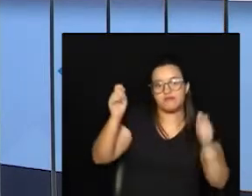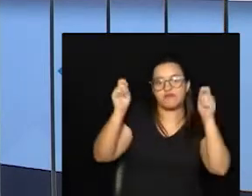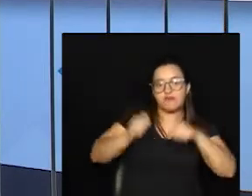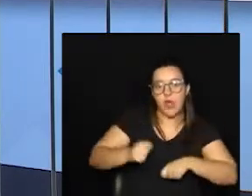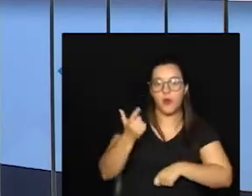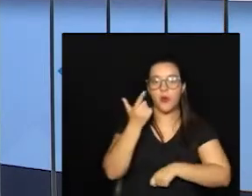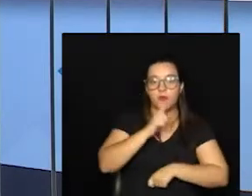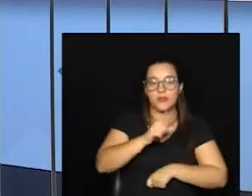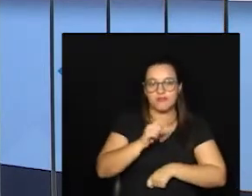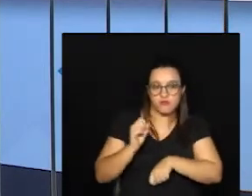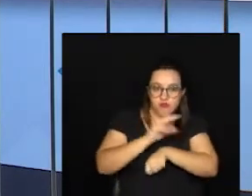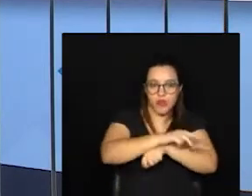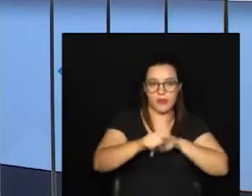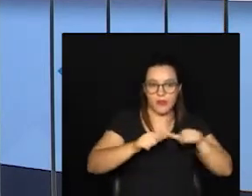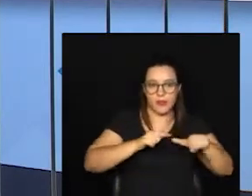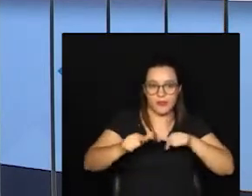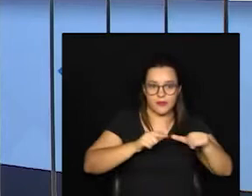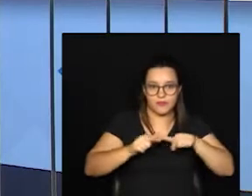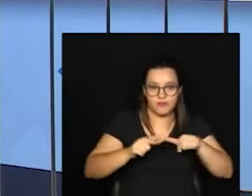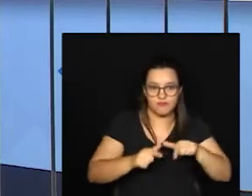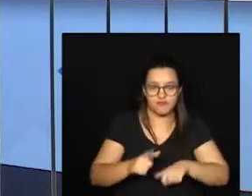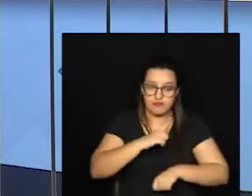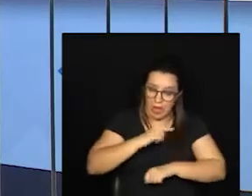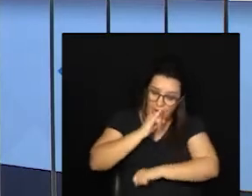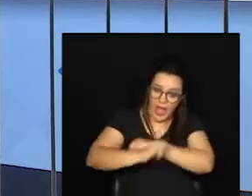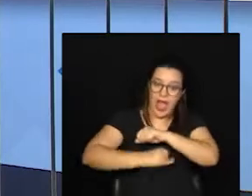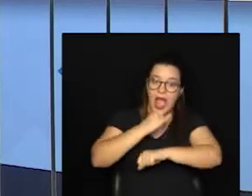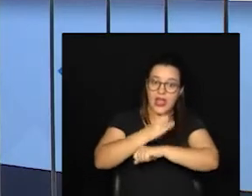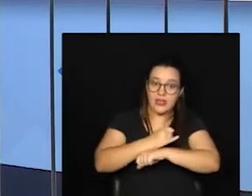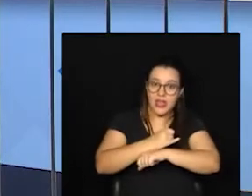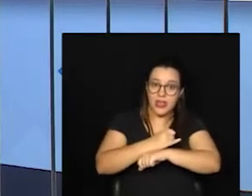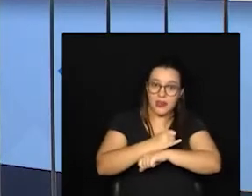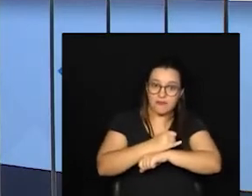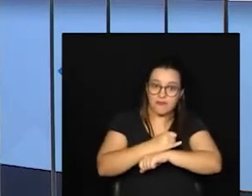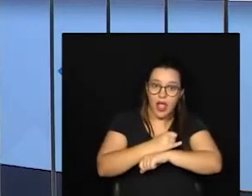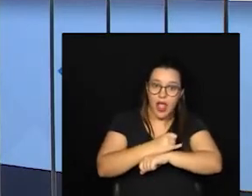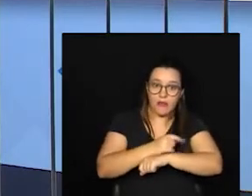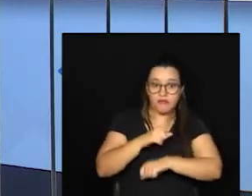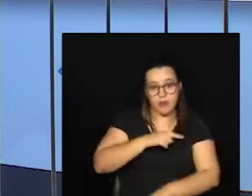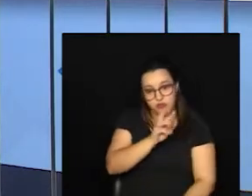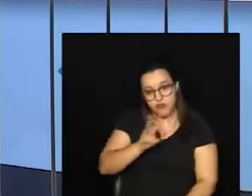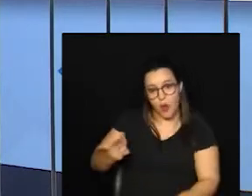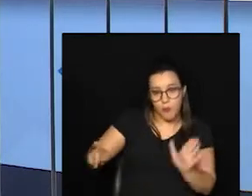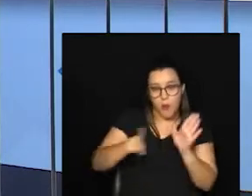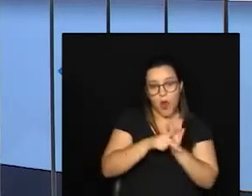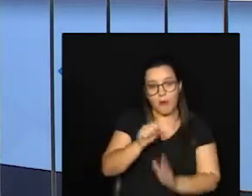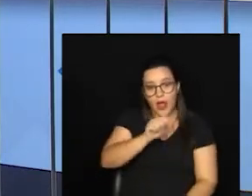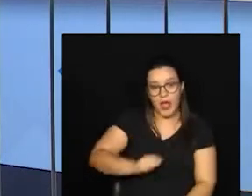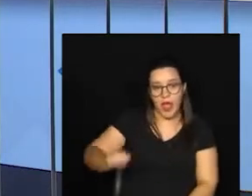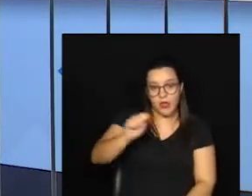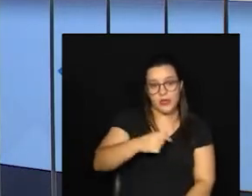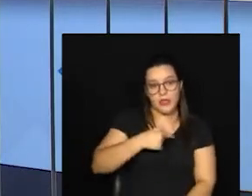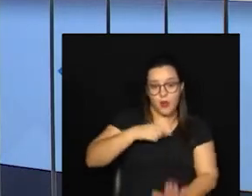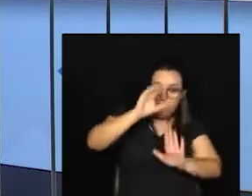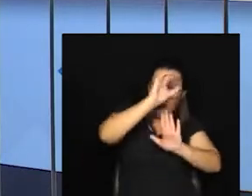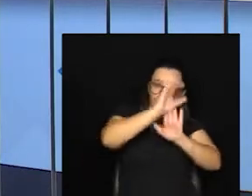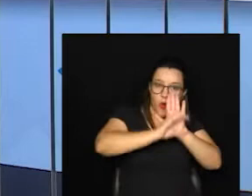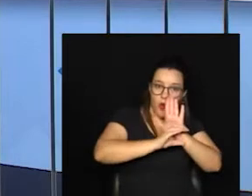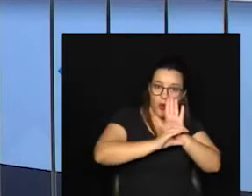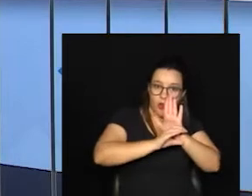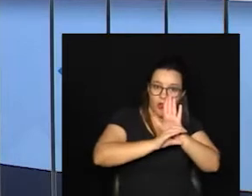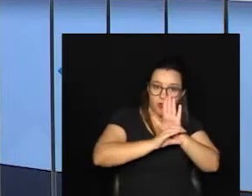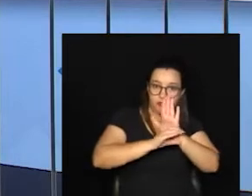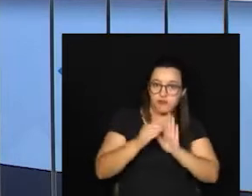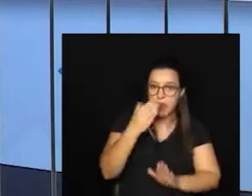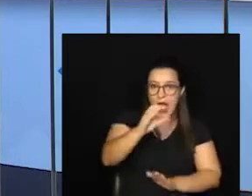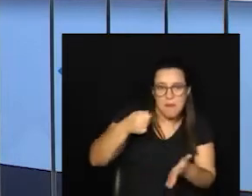possibilidade. É uma plataforma disponível no site da associação, onde as pessoas podem inscrever o seu currículo sem pagar